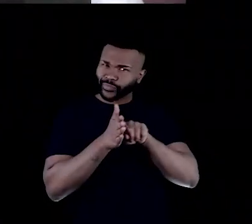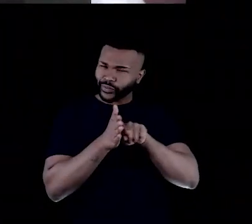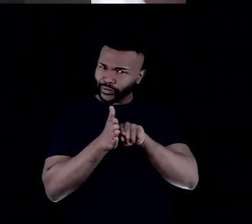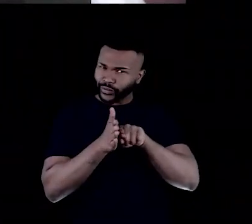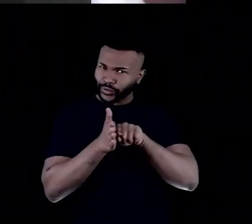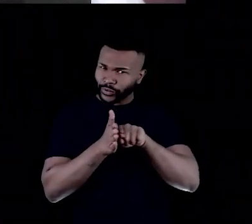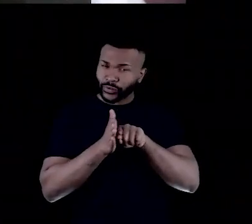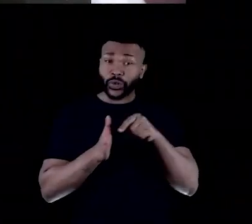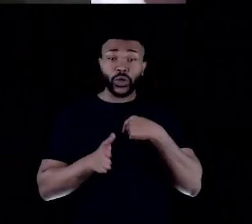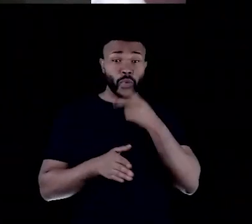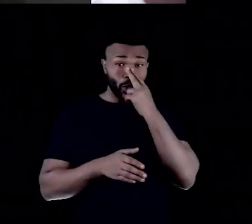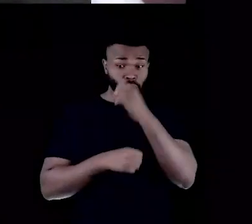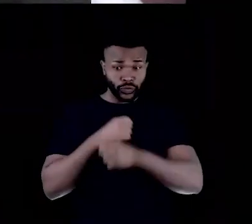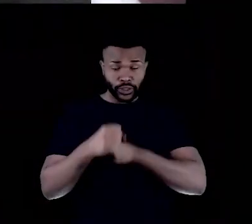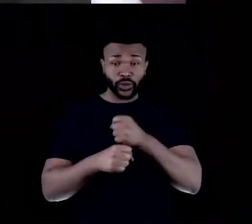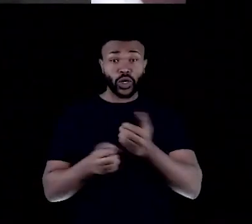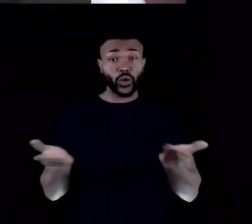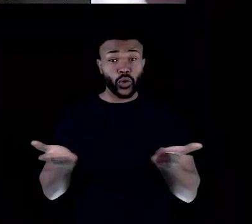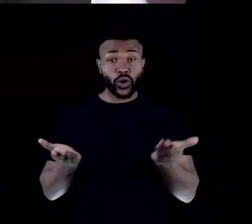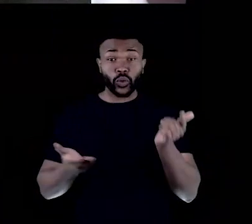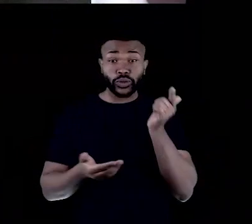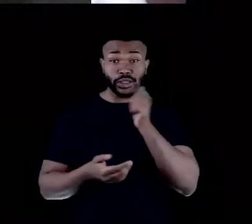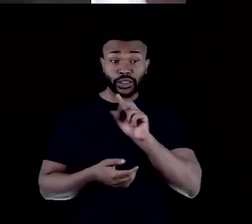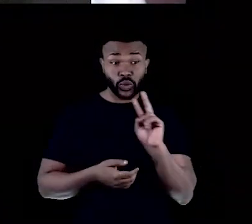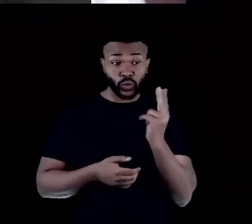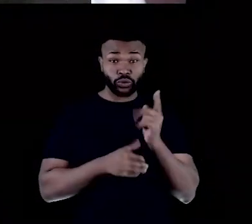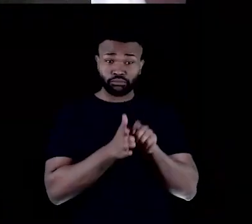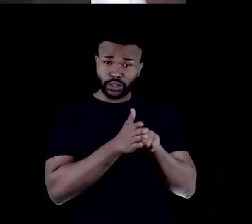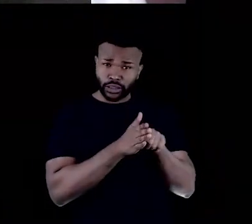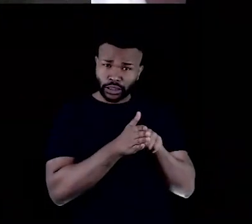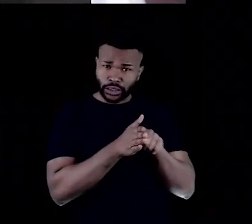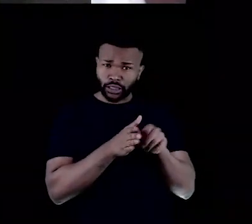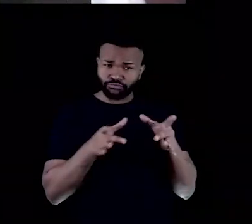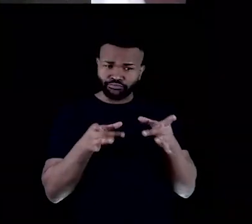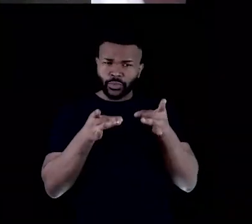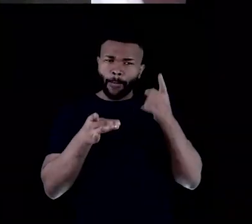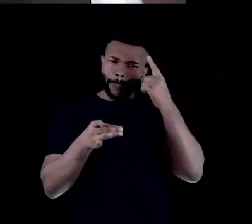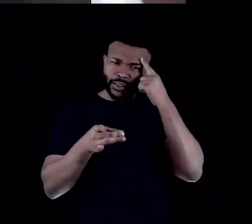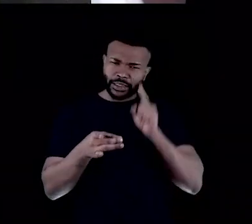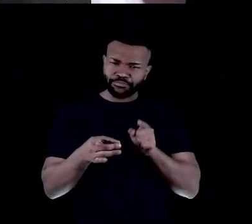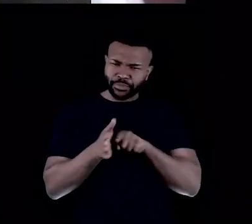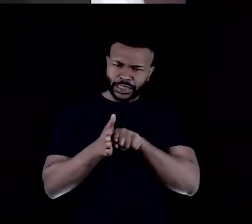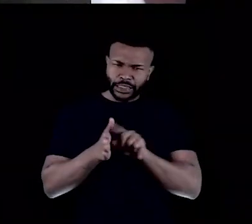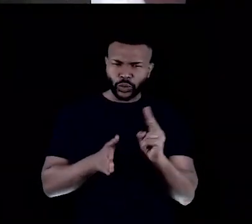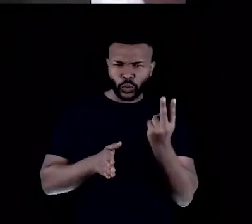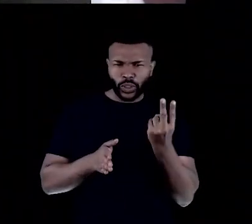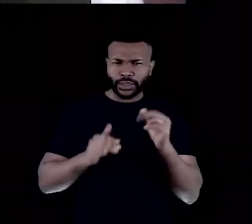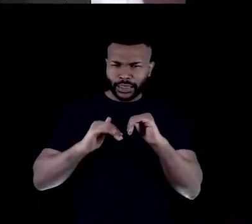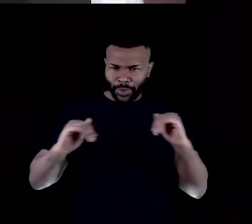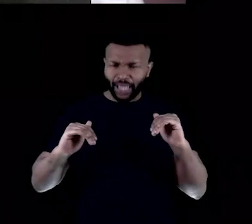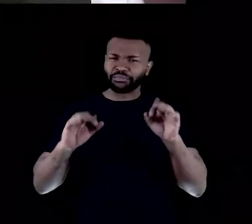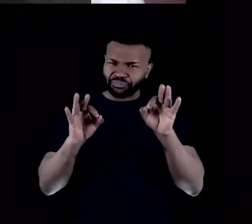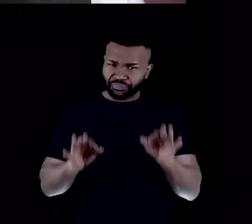pesquisa... eu consegui, acho que esse ano ou ano passado, juntar as minhas duas pesquisas que eu achava que eram separadas, mas que na verdade elas